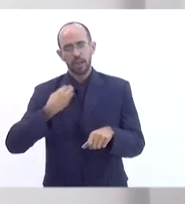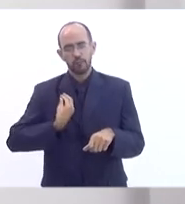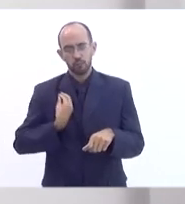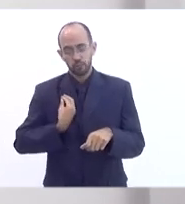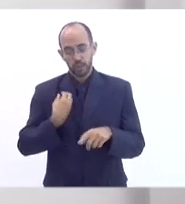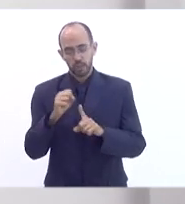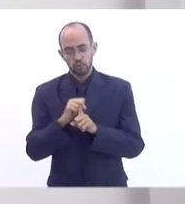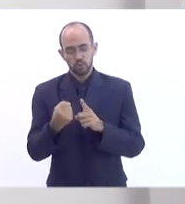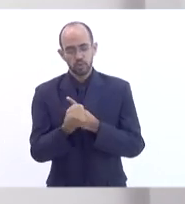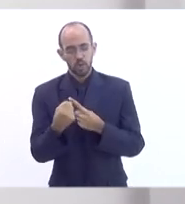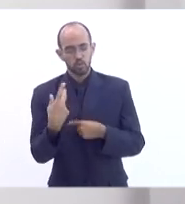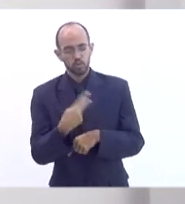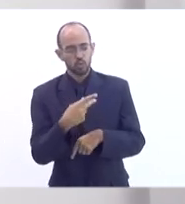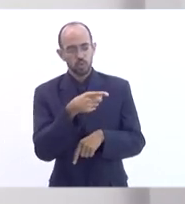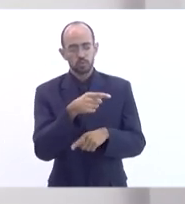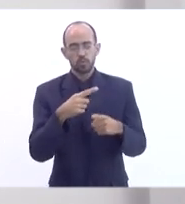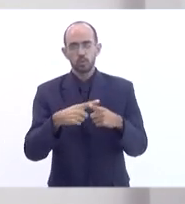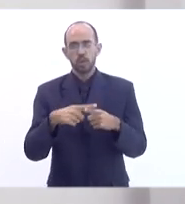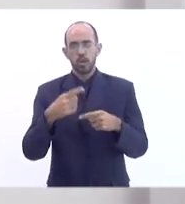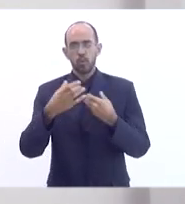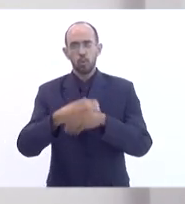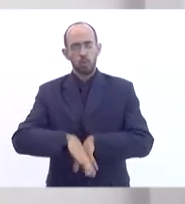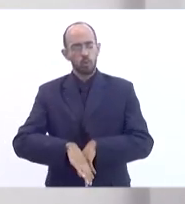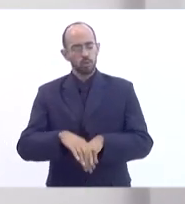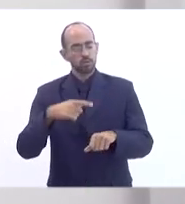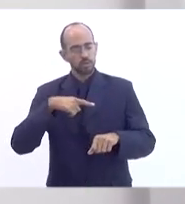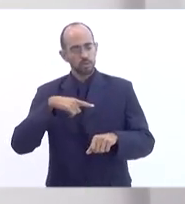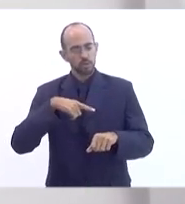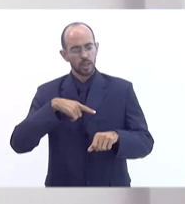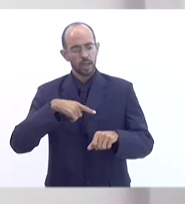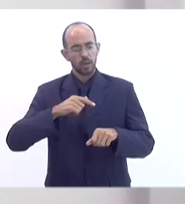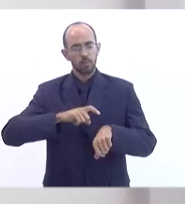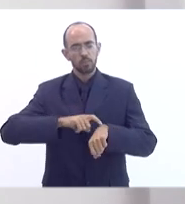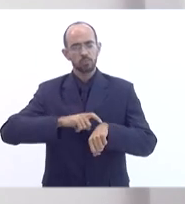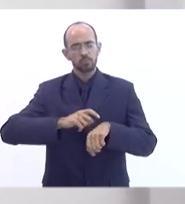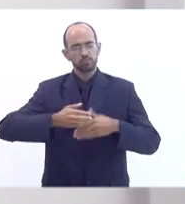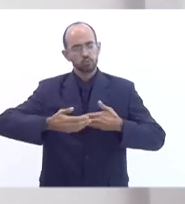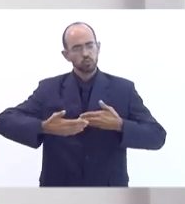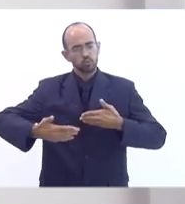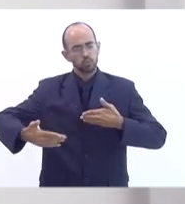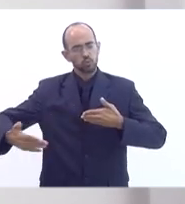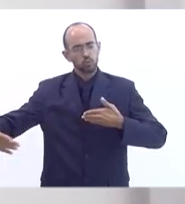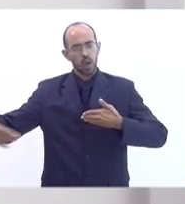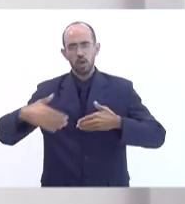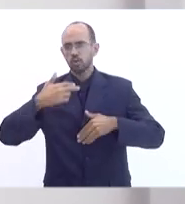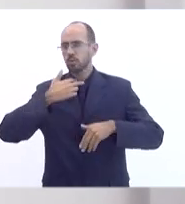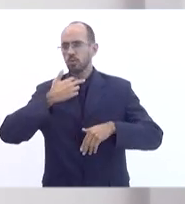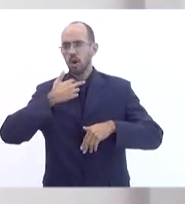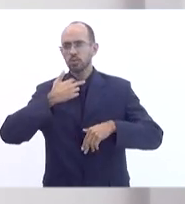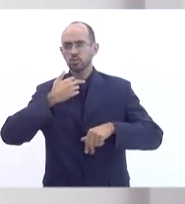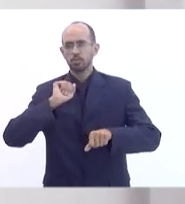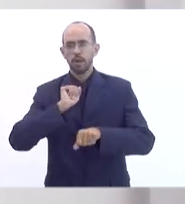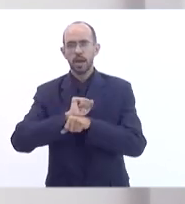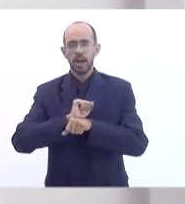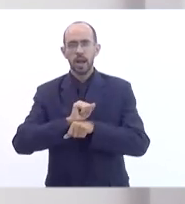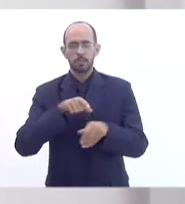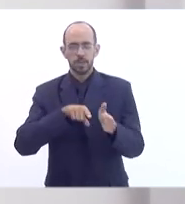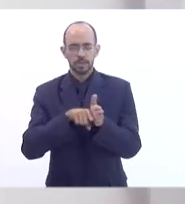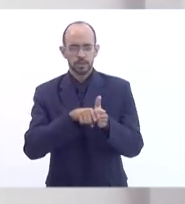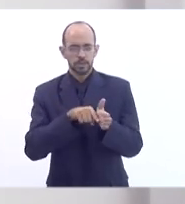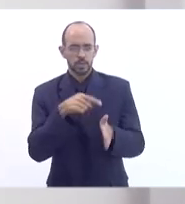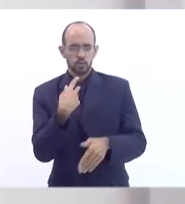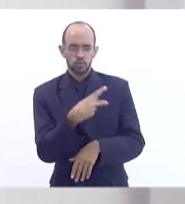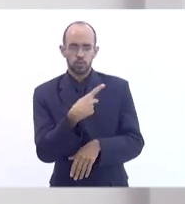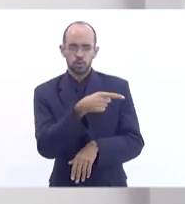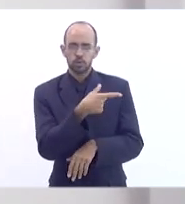social de vocês porque é um concurso com lábio muitos bom então eu não posso parar pesquisa de vocês em